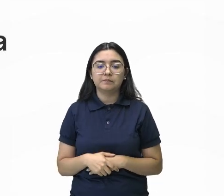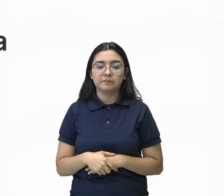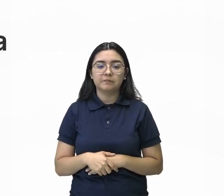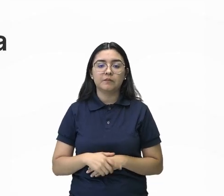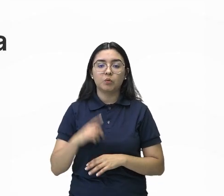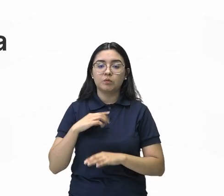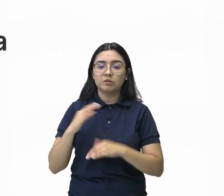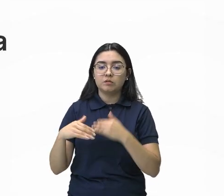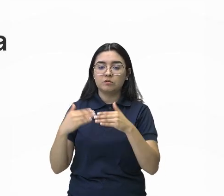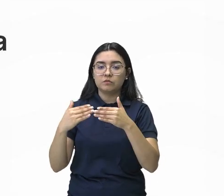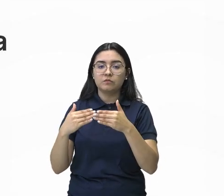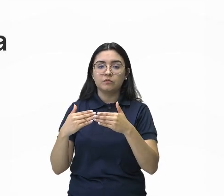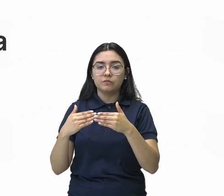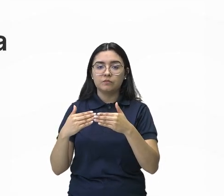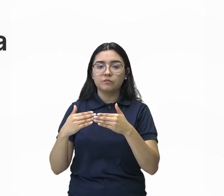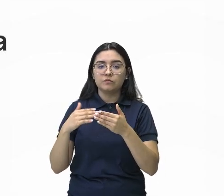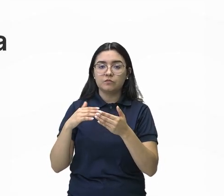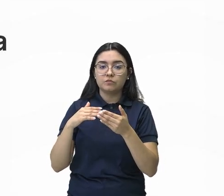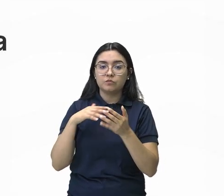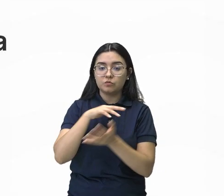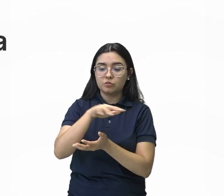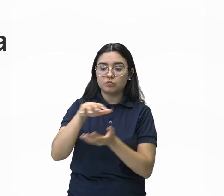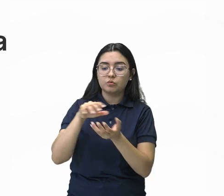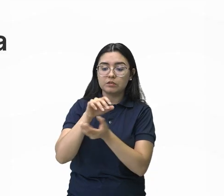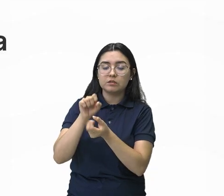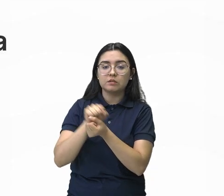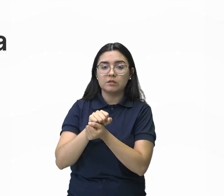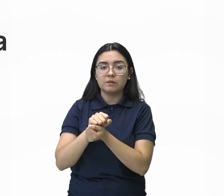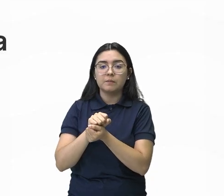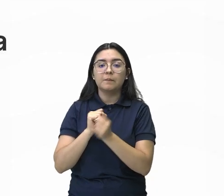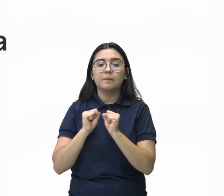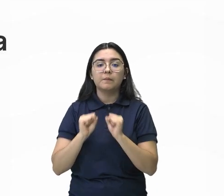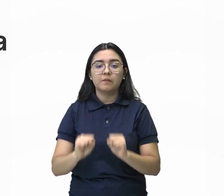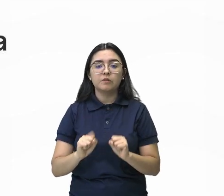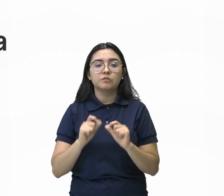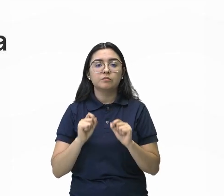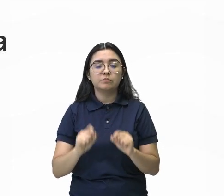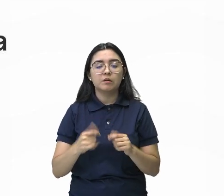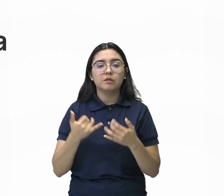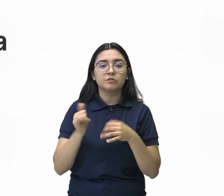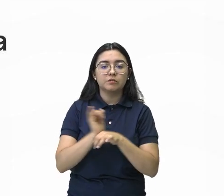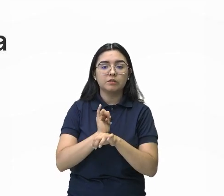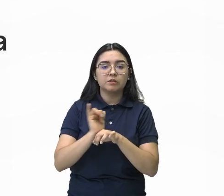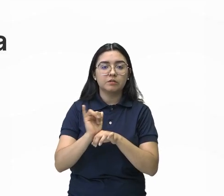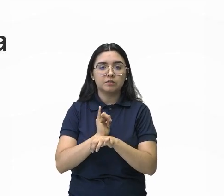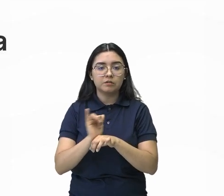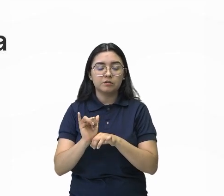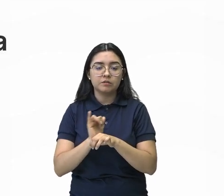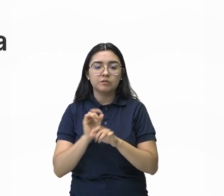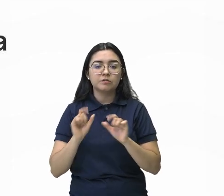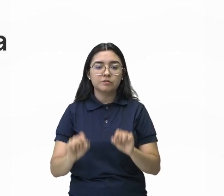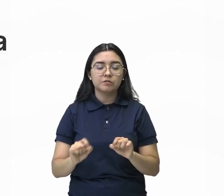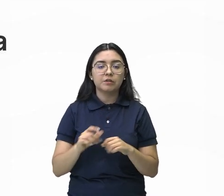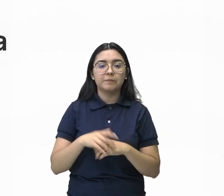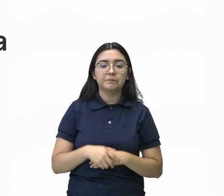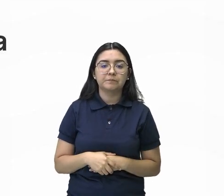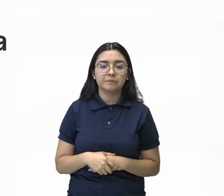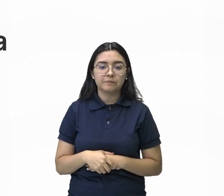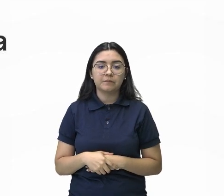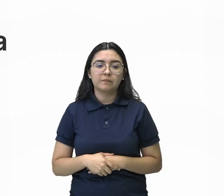o desenvolvimento sustentável pode ser uma forma de atenuar, olha